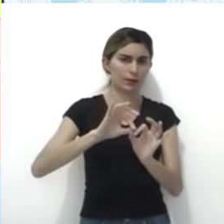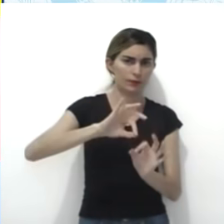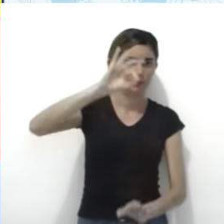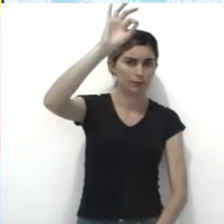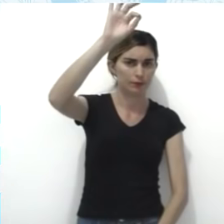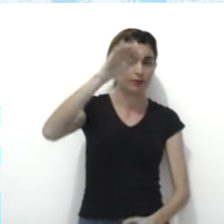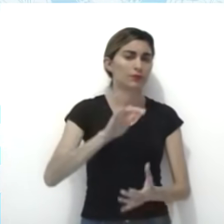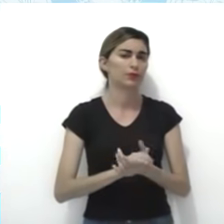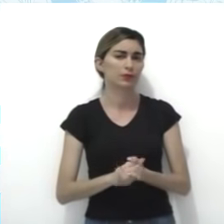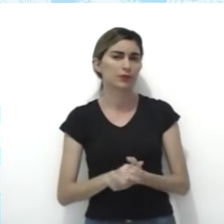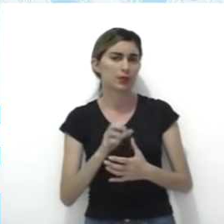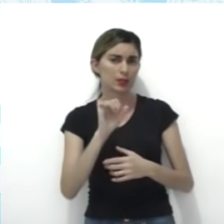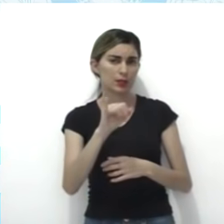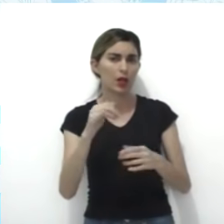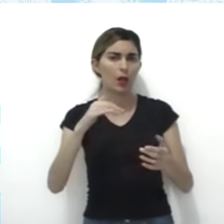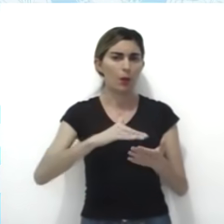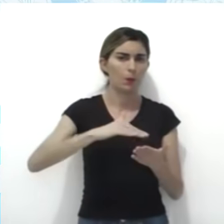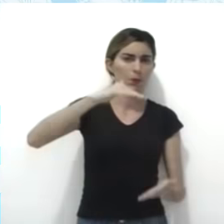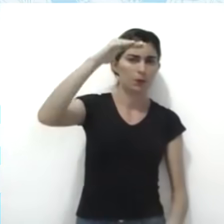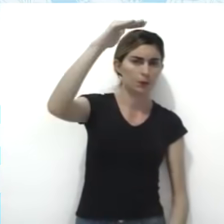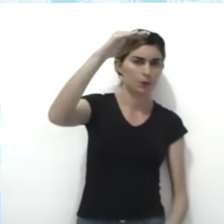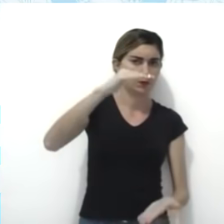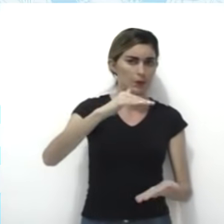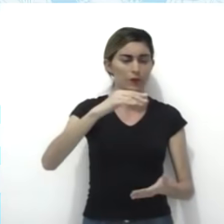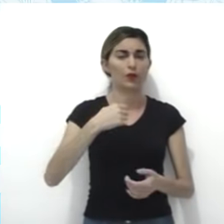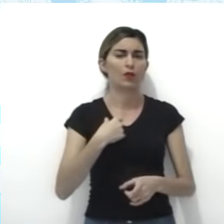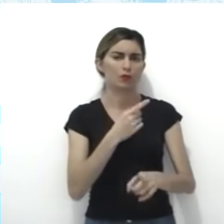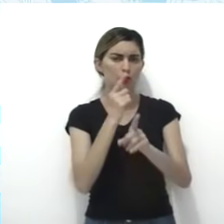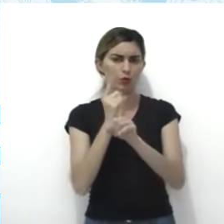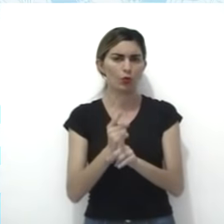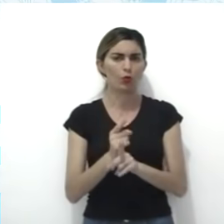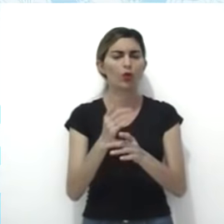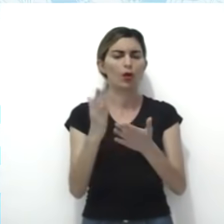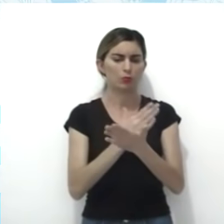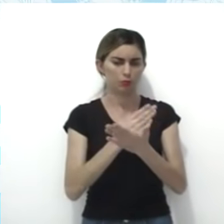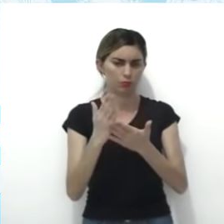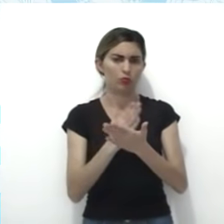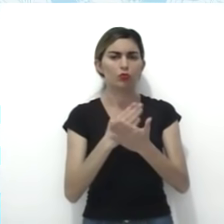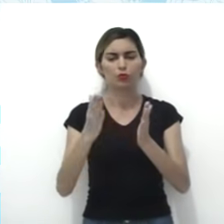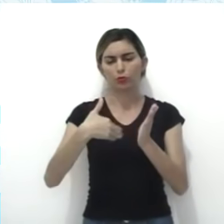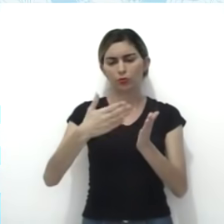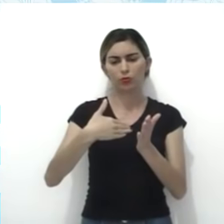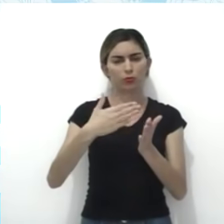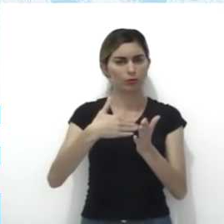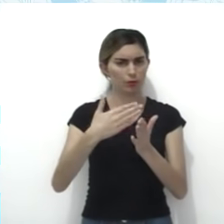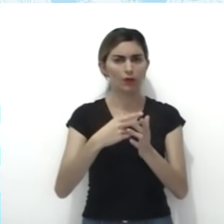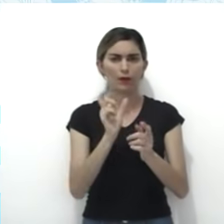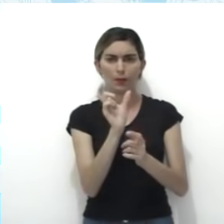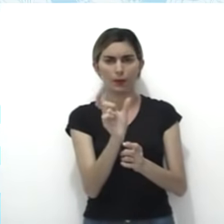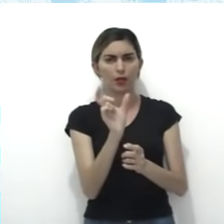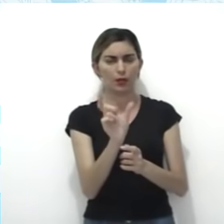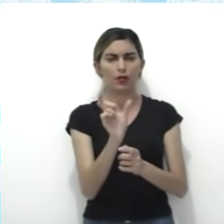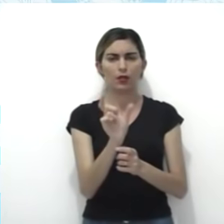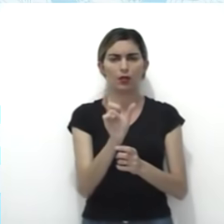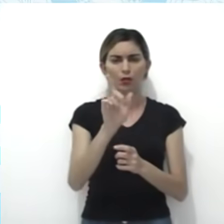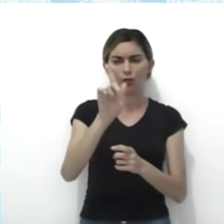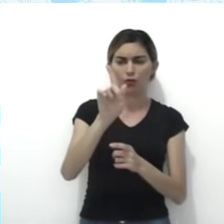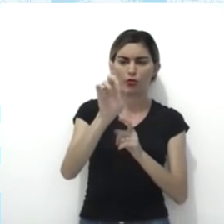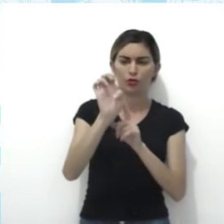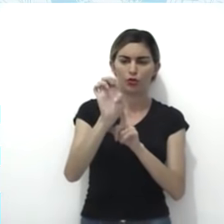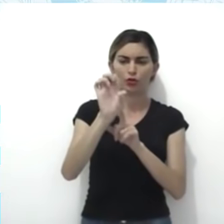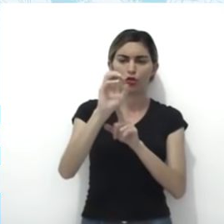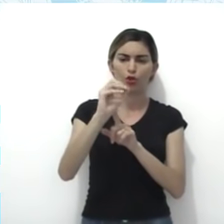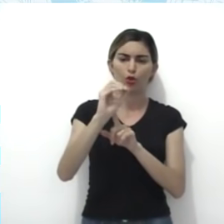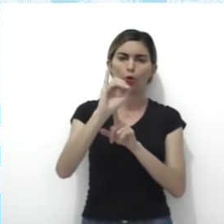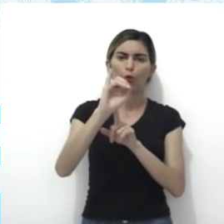mais então por esse motivo por elas e levemente achatada vocês vão encontrar em alguns livros é a palavra